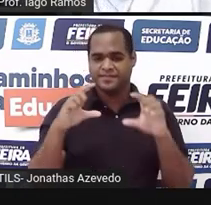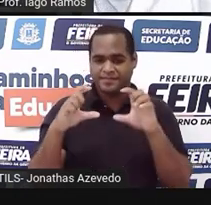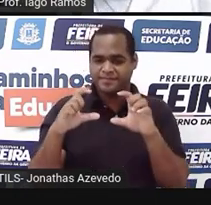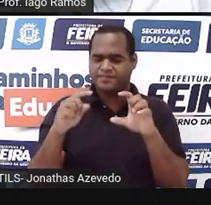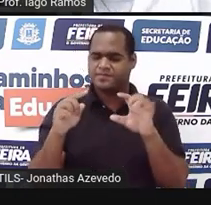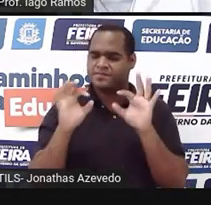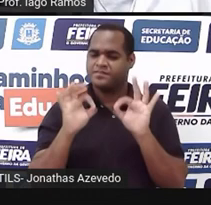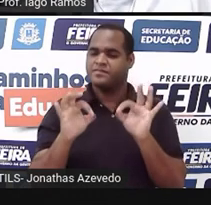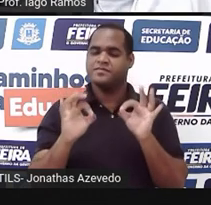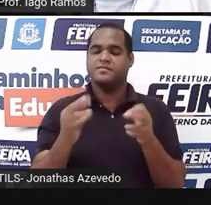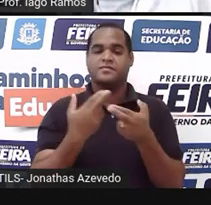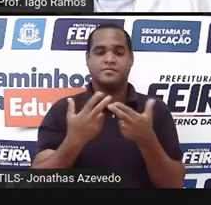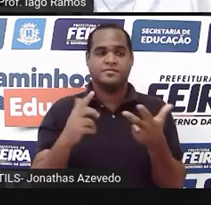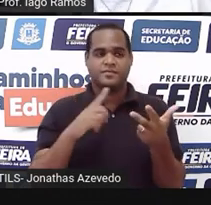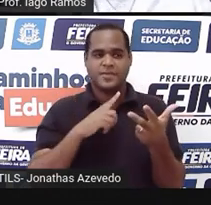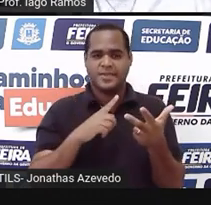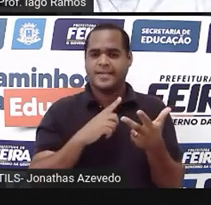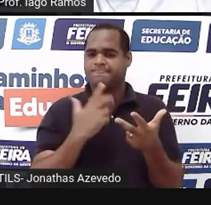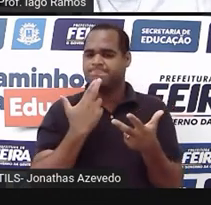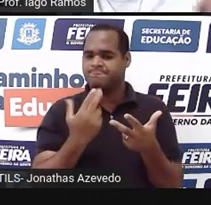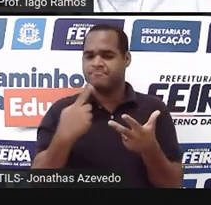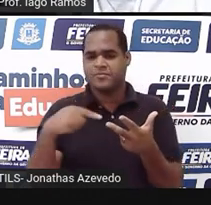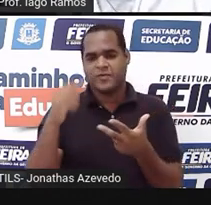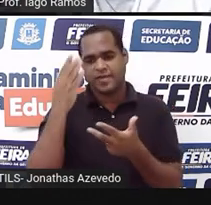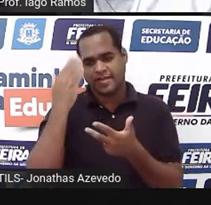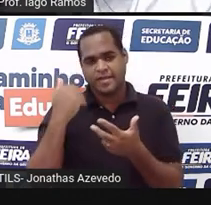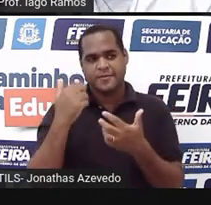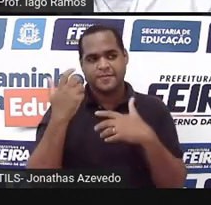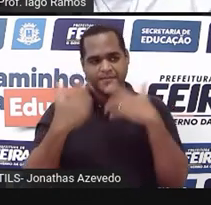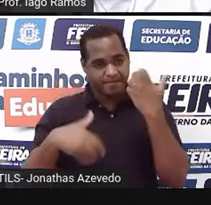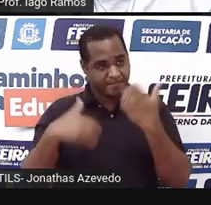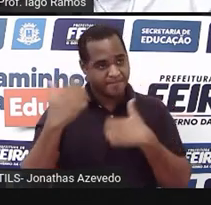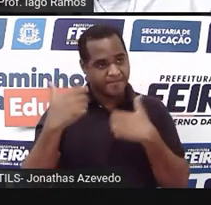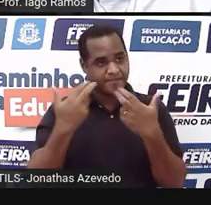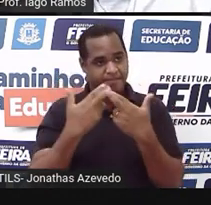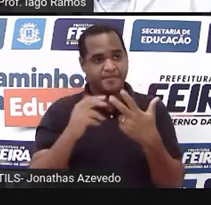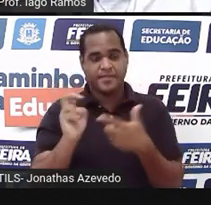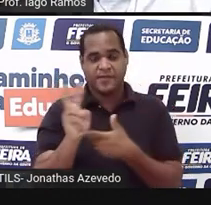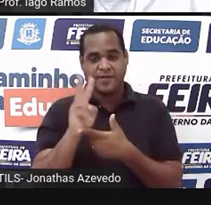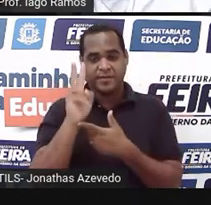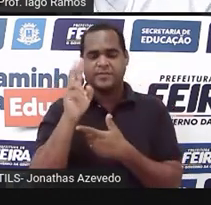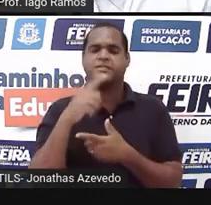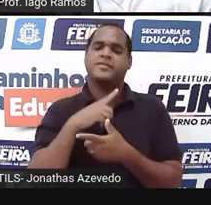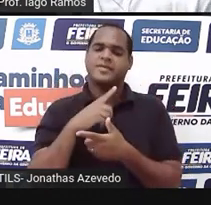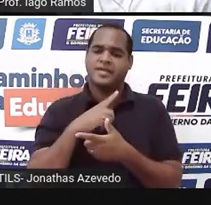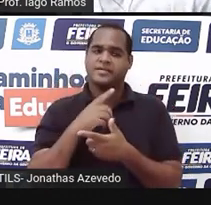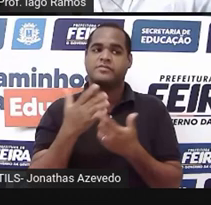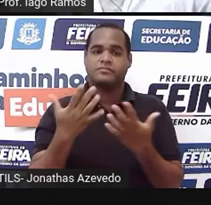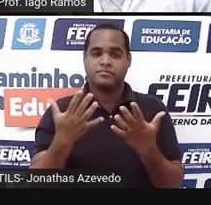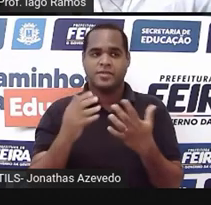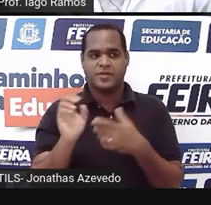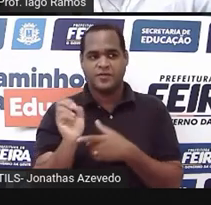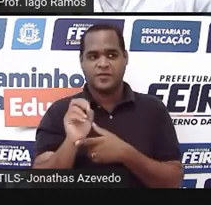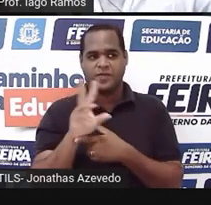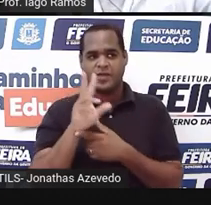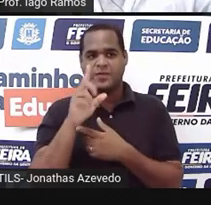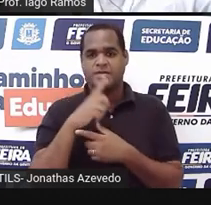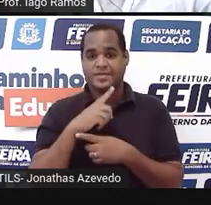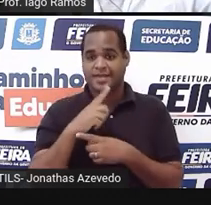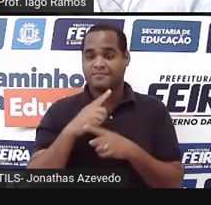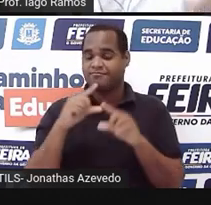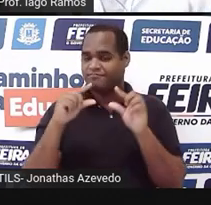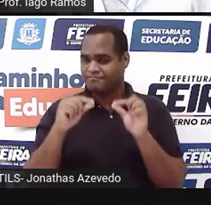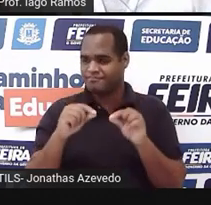Zinha com essa fórmula Zinha sabendo onde é que tá o valor da base maior de um trapézio o valor da base